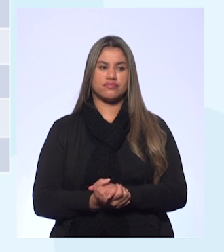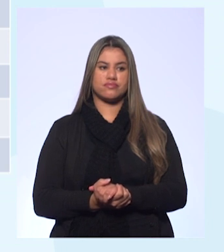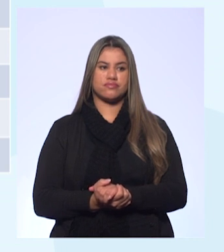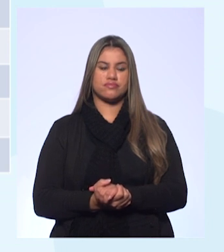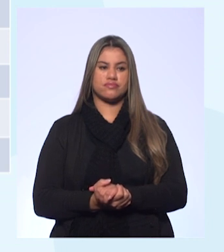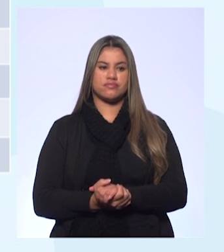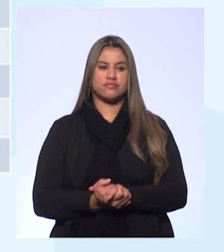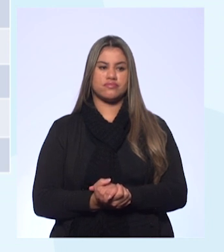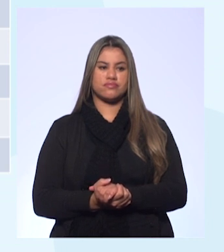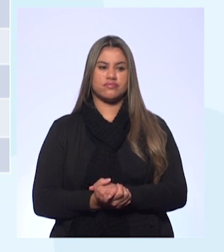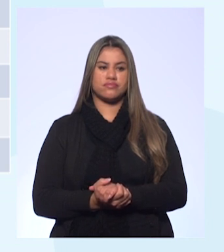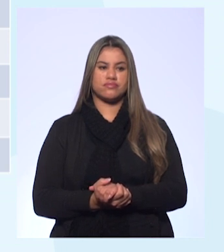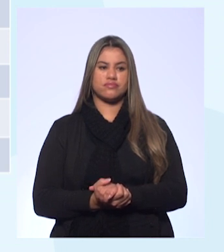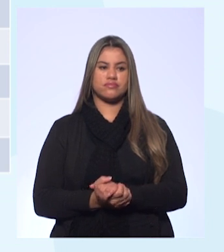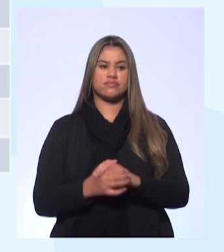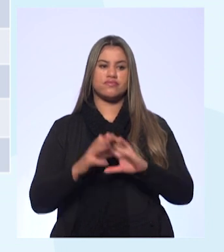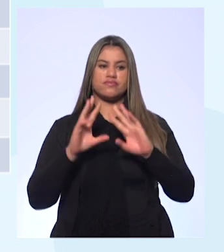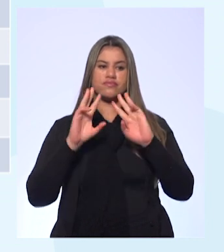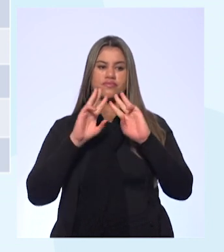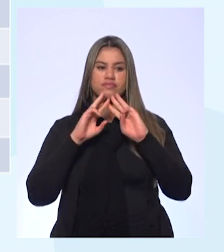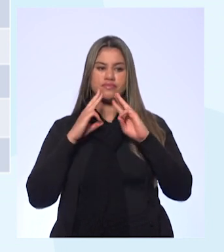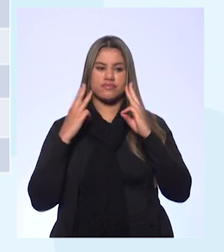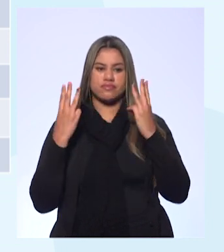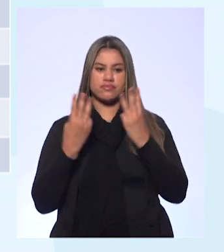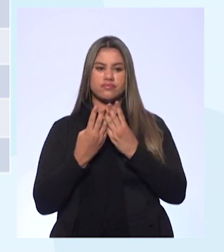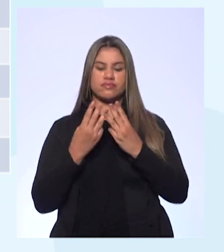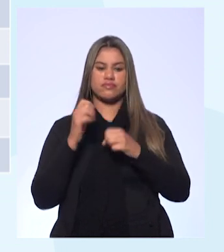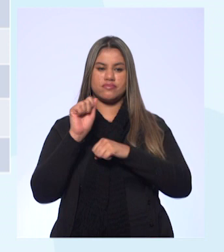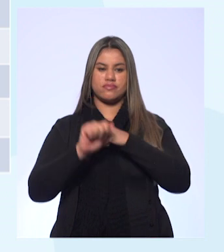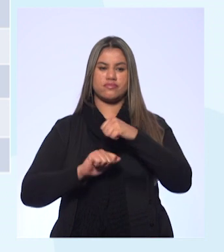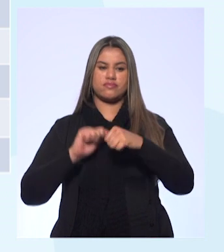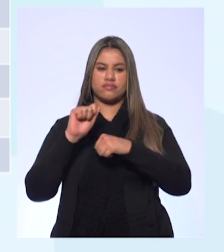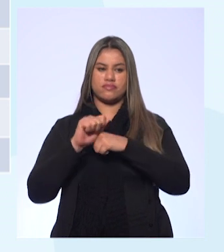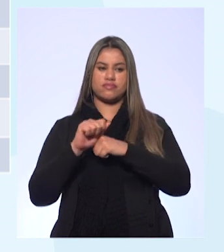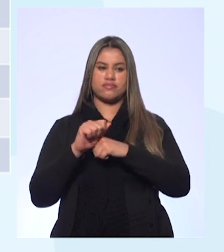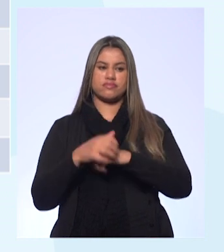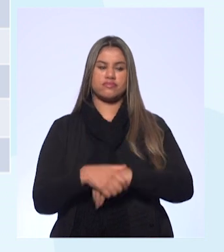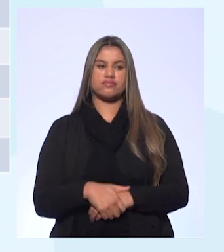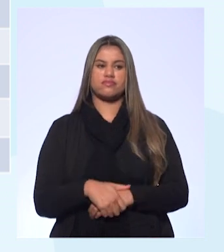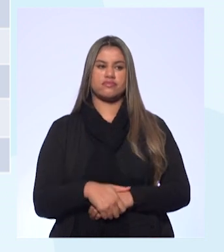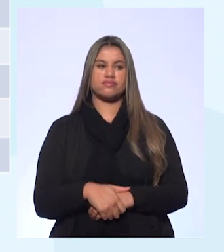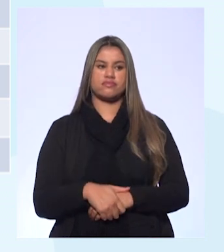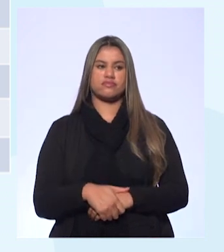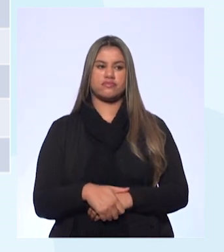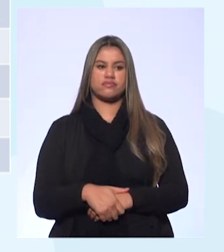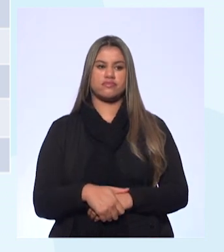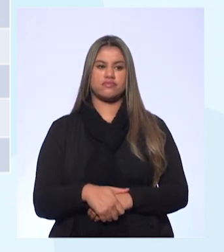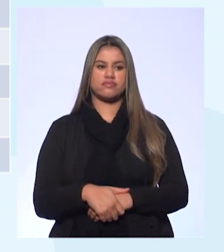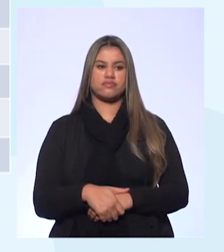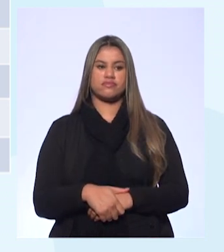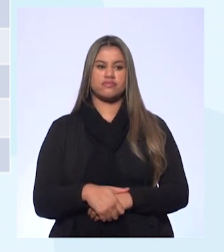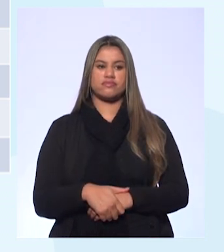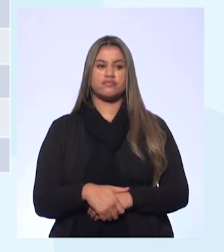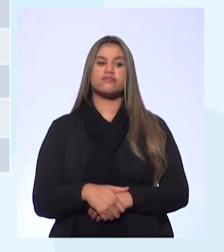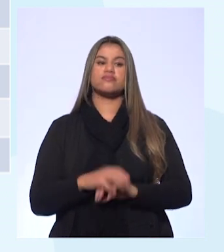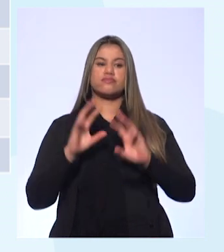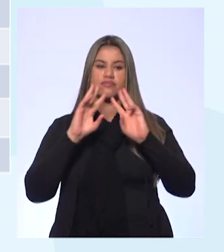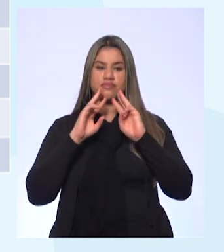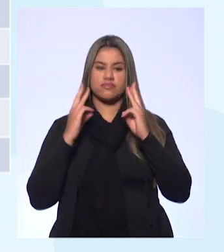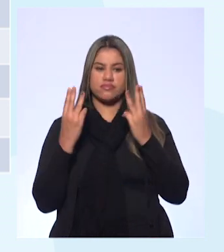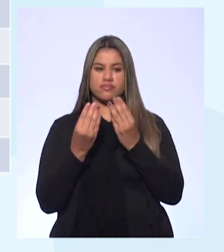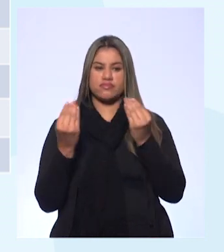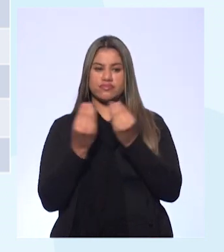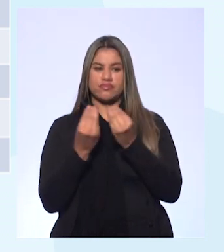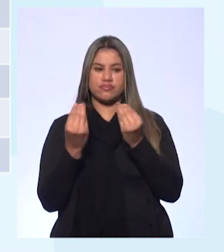Aí depois na sequência eu tenho quem? A massa atômica, não preciso colocar aqui, mas eles podem copiar. E eles querem a massa. Massa molecular.